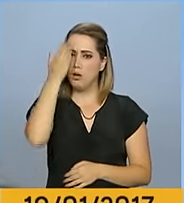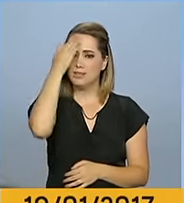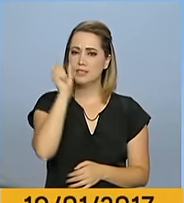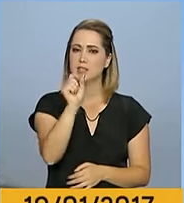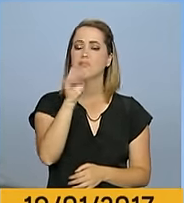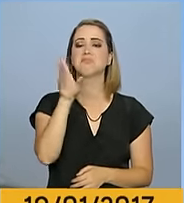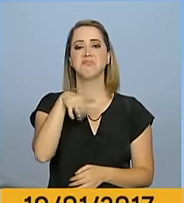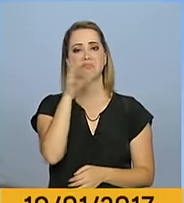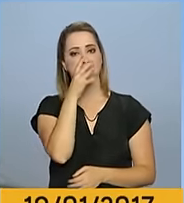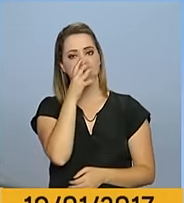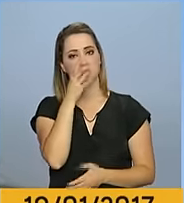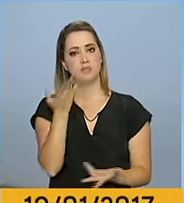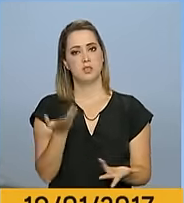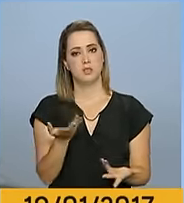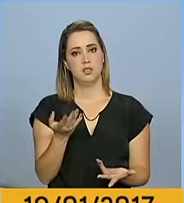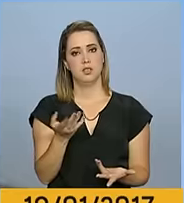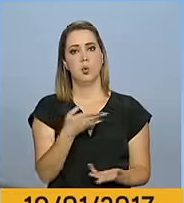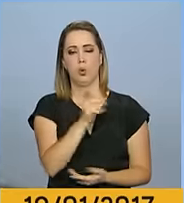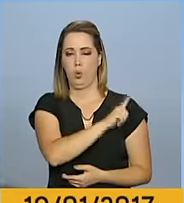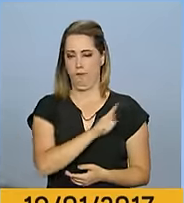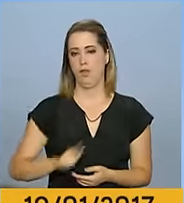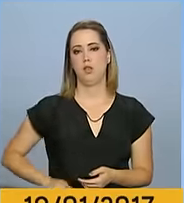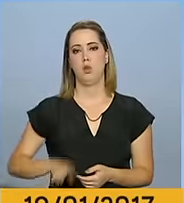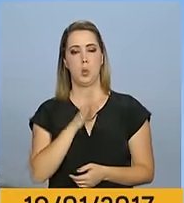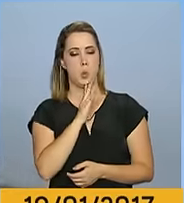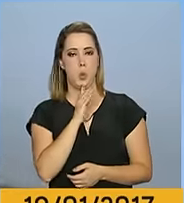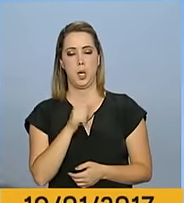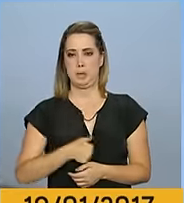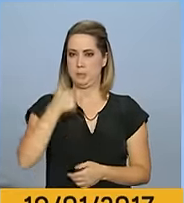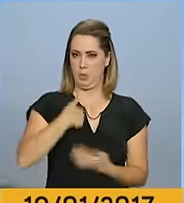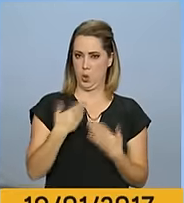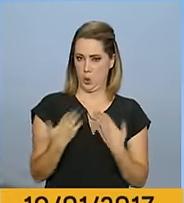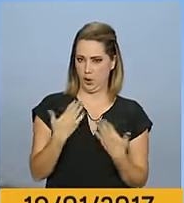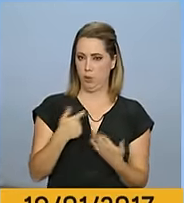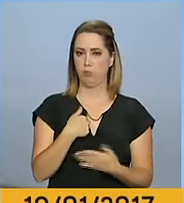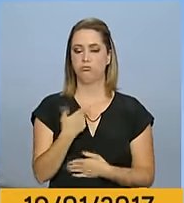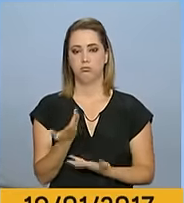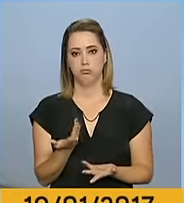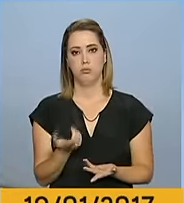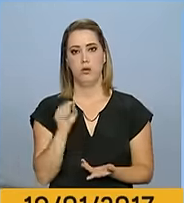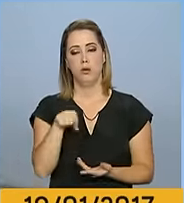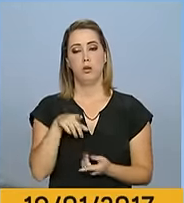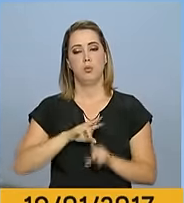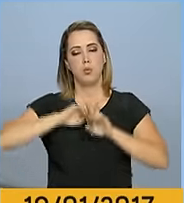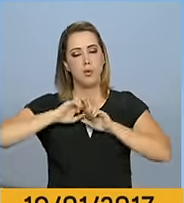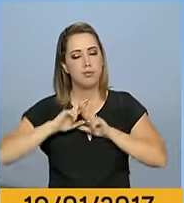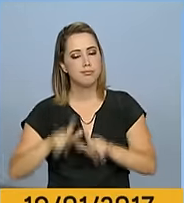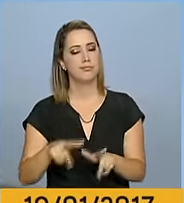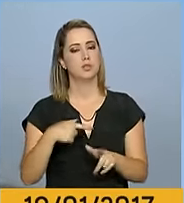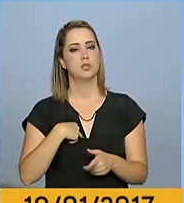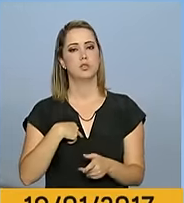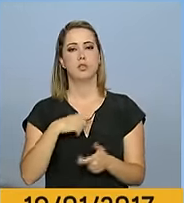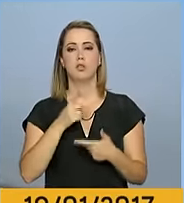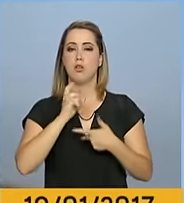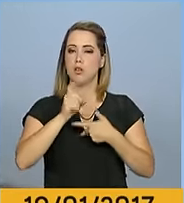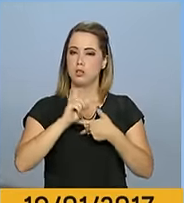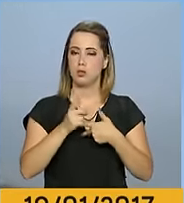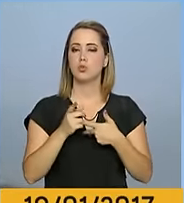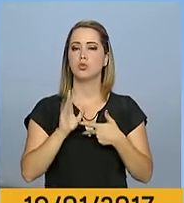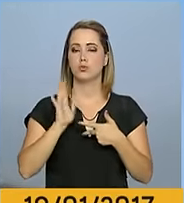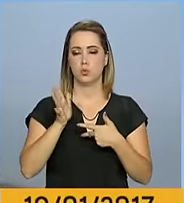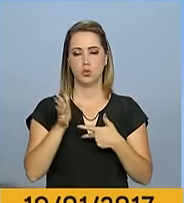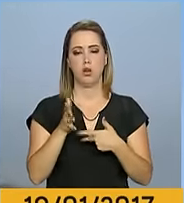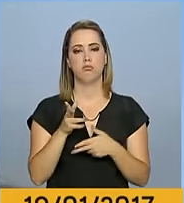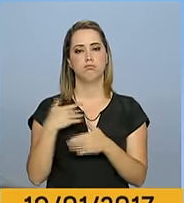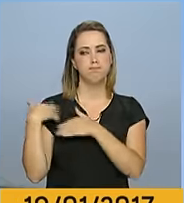no governo, governador? O governador sabe melhor do que eu, tem mais experiência do que eu, pelas várias vezes que ocupou cargos executivos. Mas é interessante